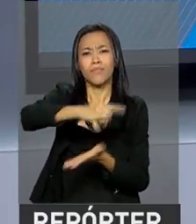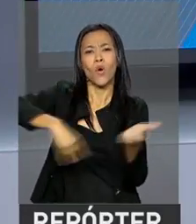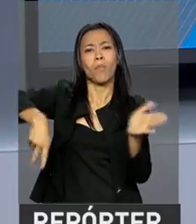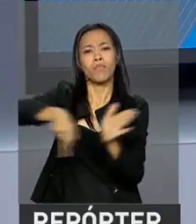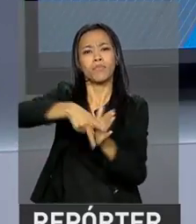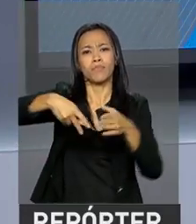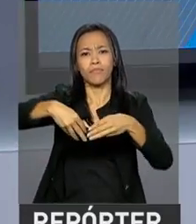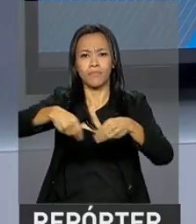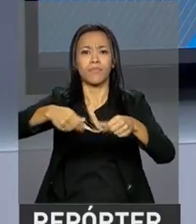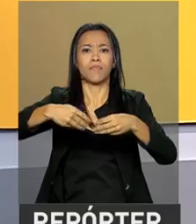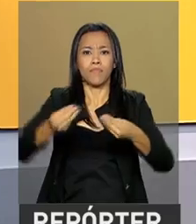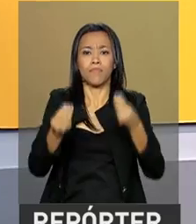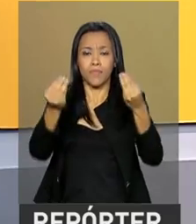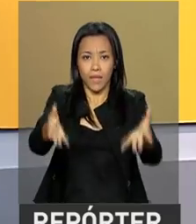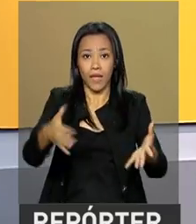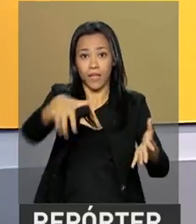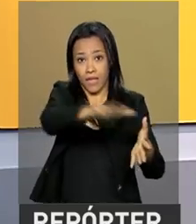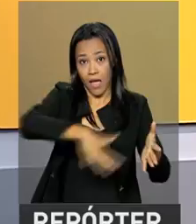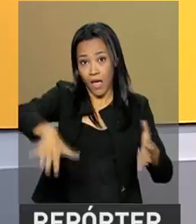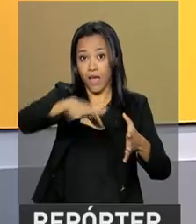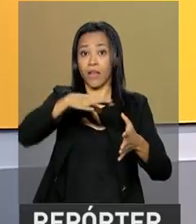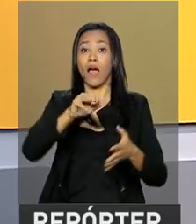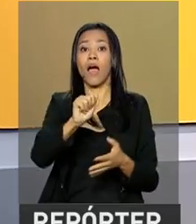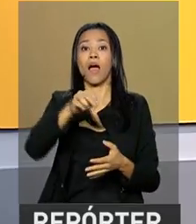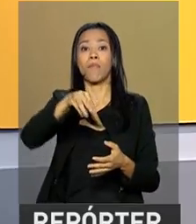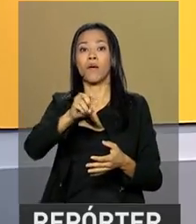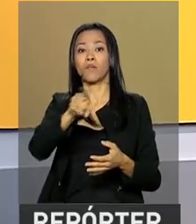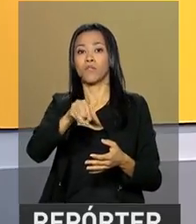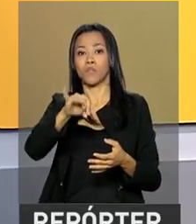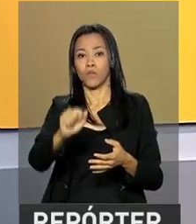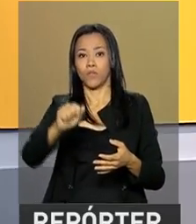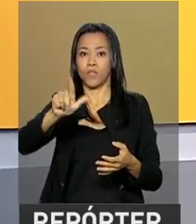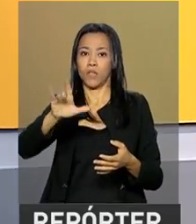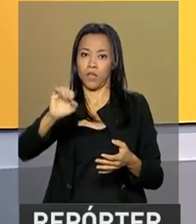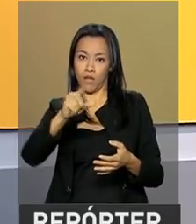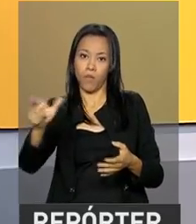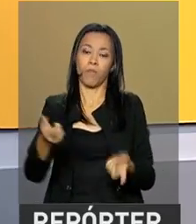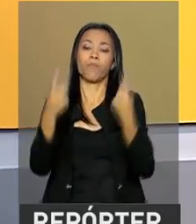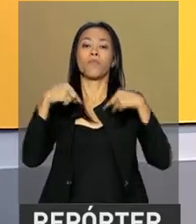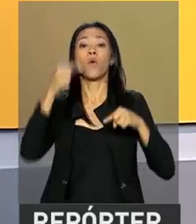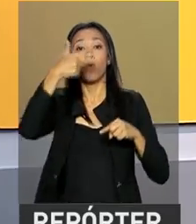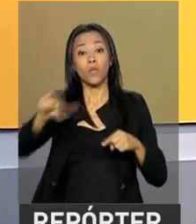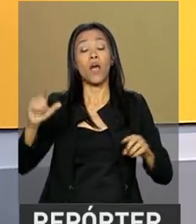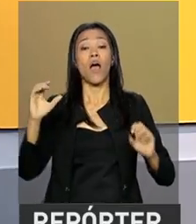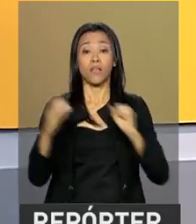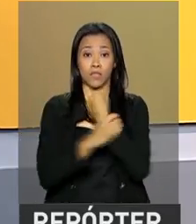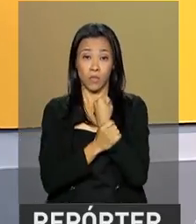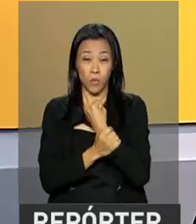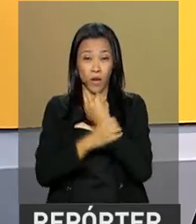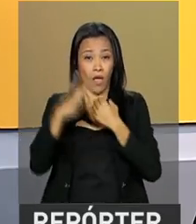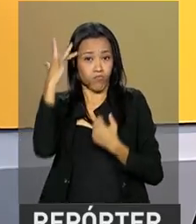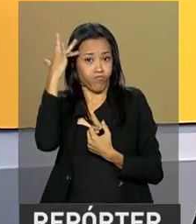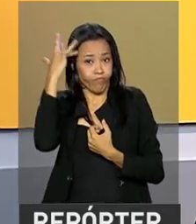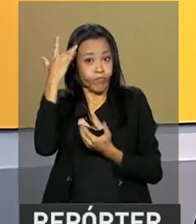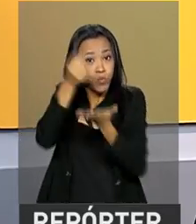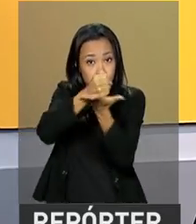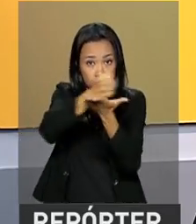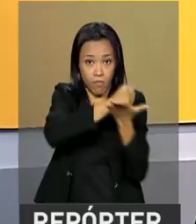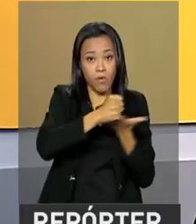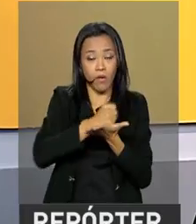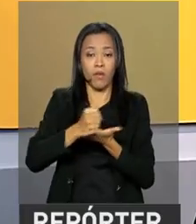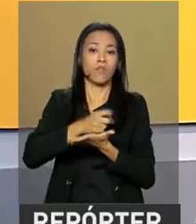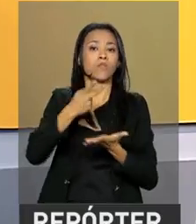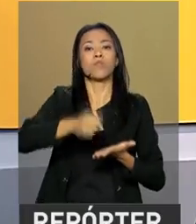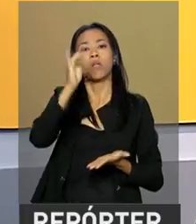amazônia legal e assegurar a qualidade dos medicamentos usados pelos brasileiros a agência nacional